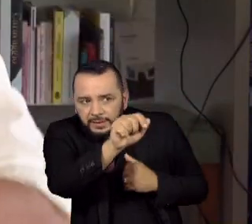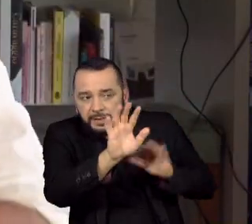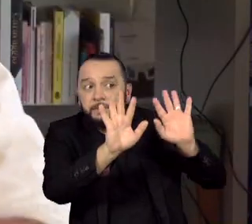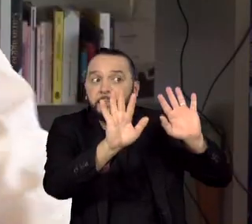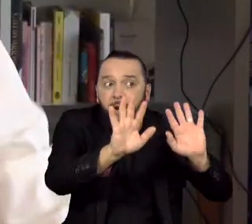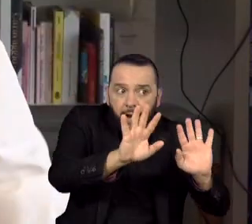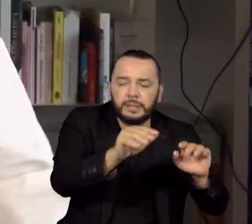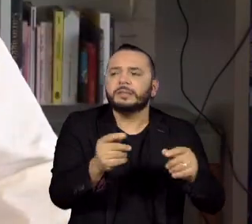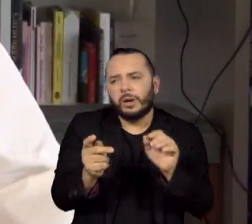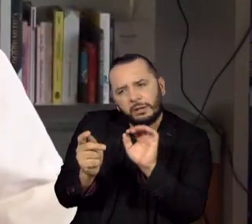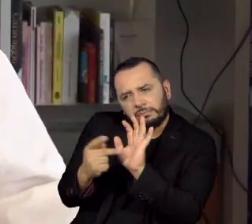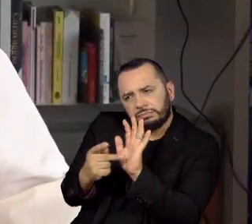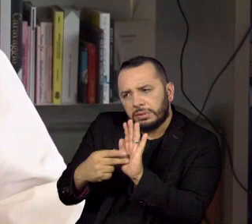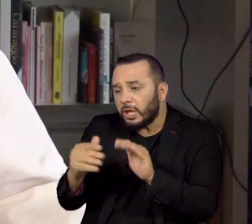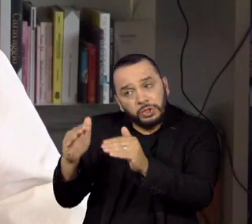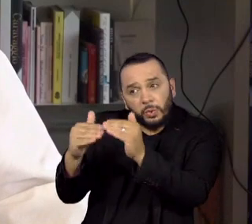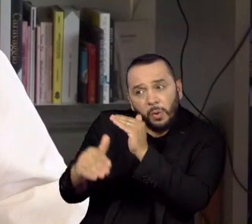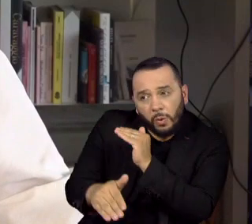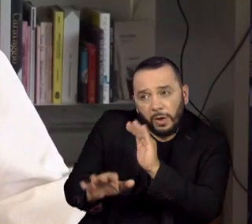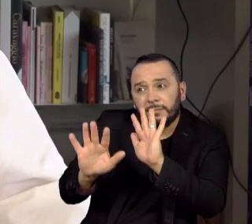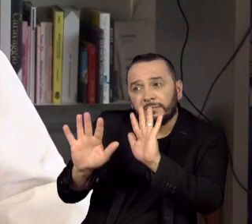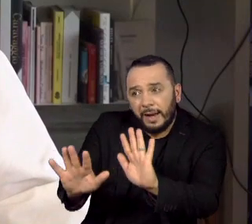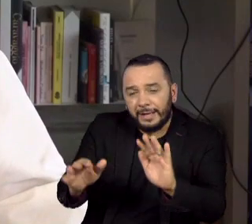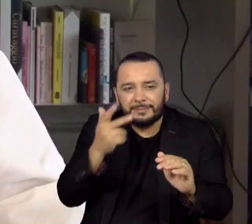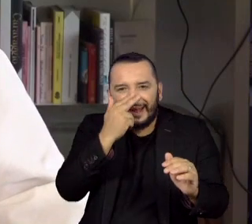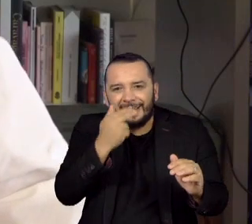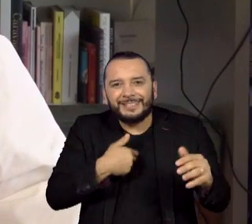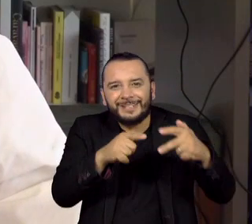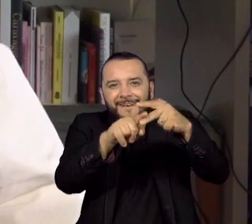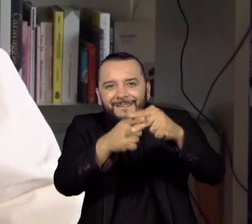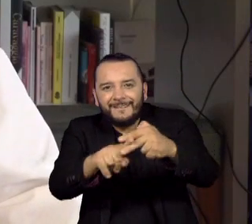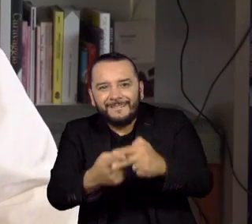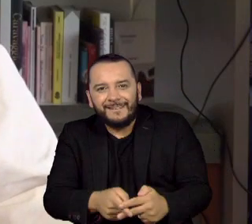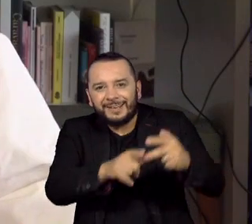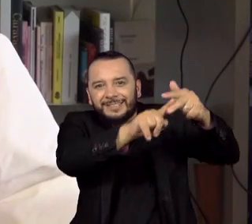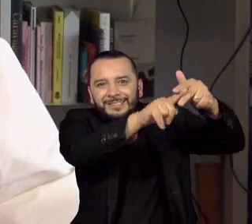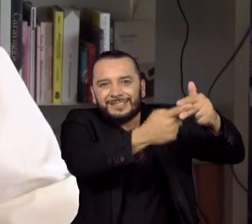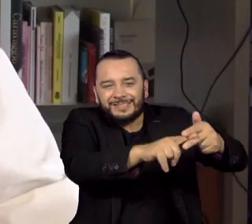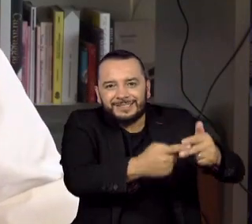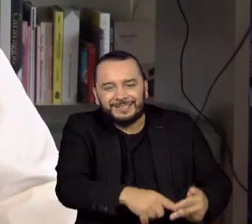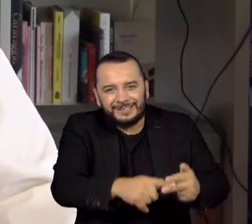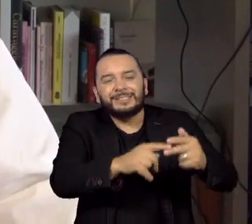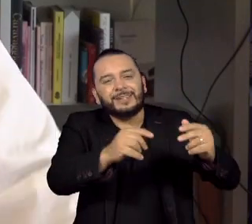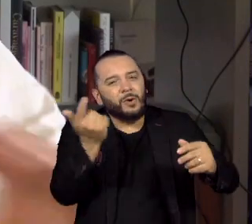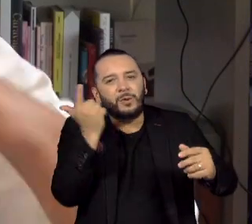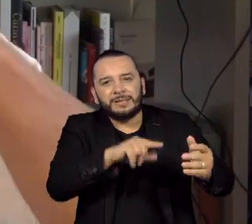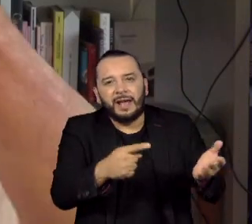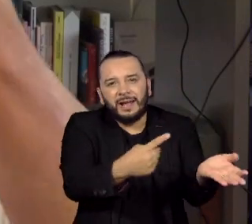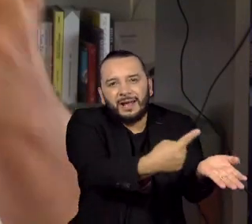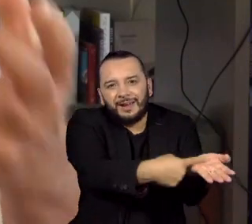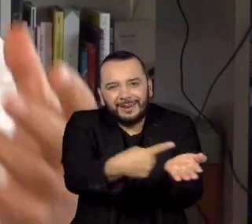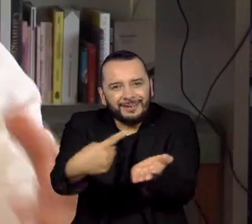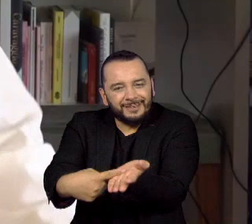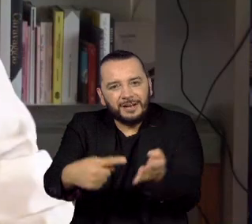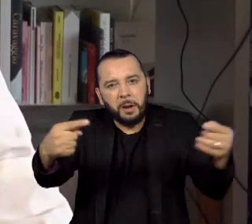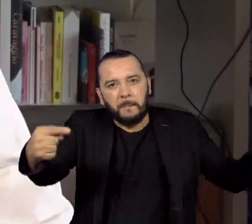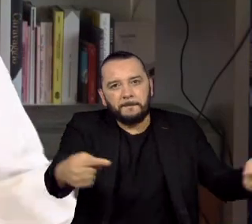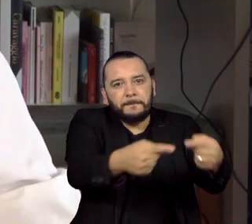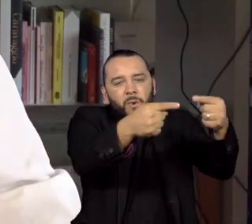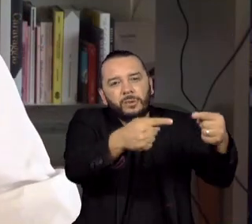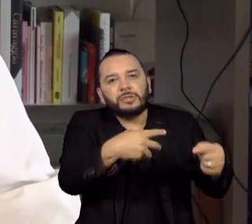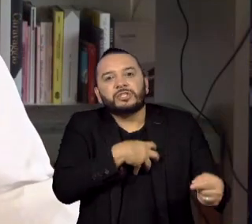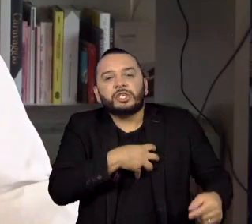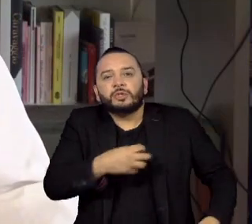eles vão se completando e chegando a um acordo, né? A uma nova configuração